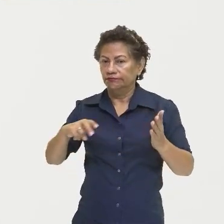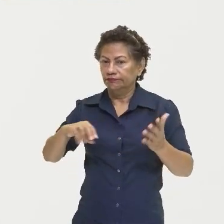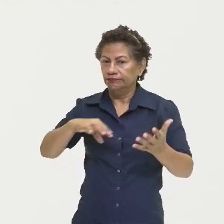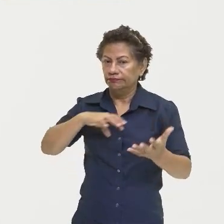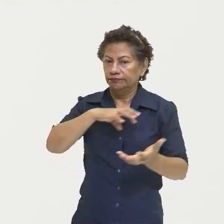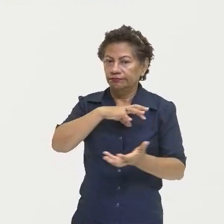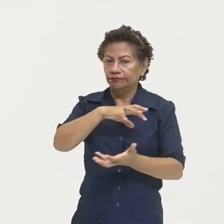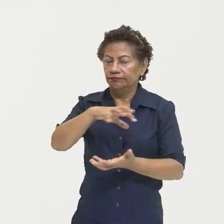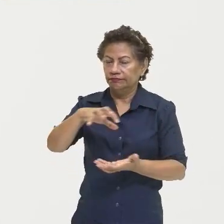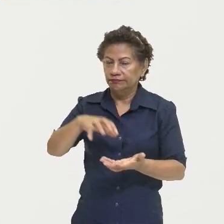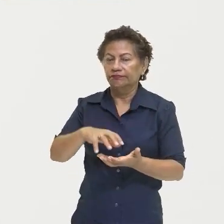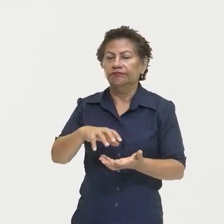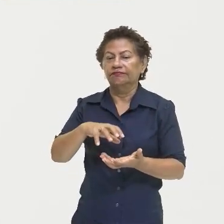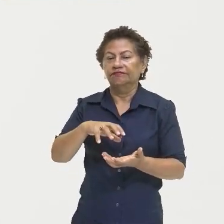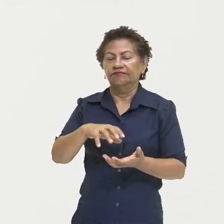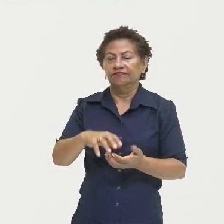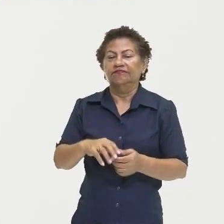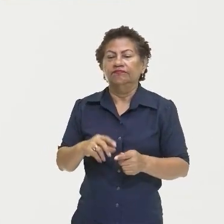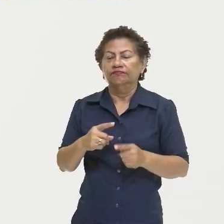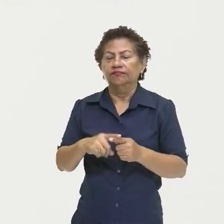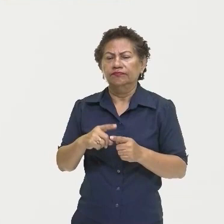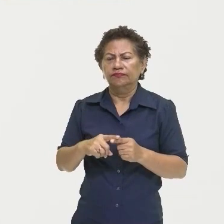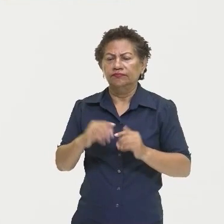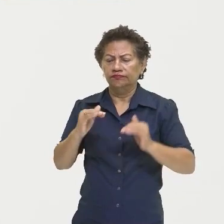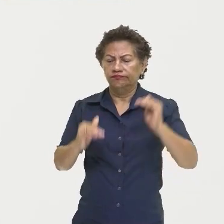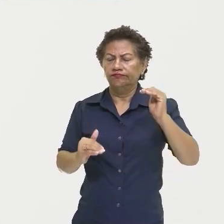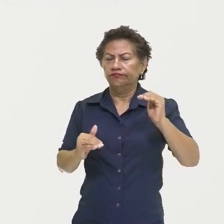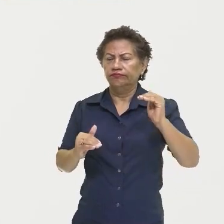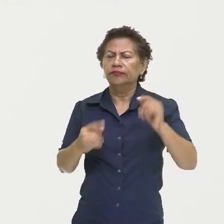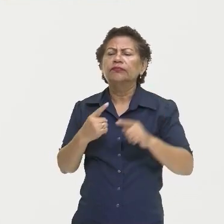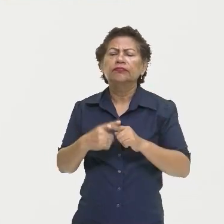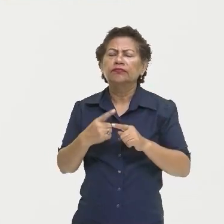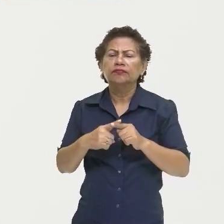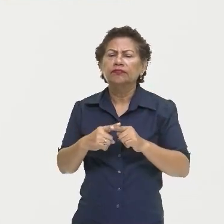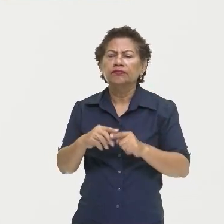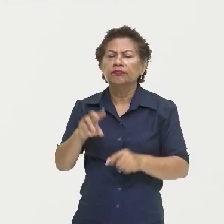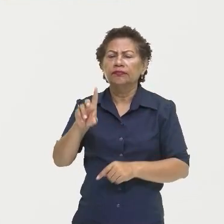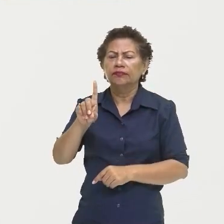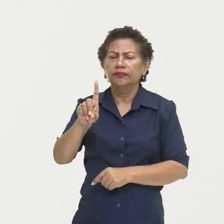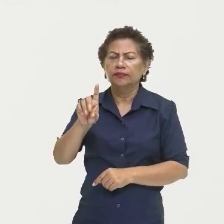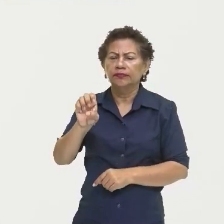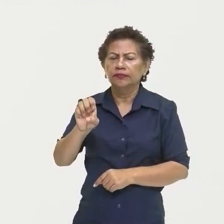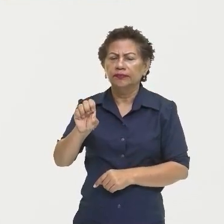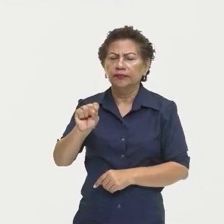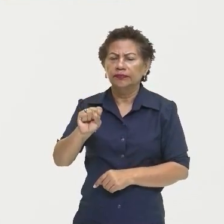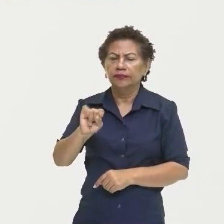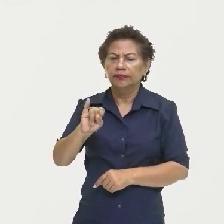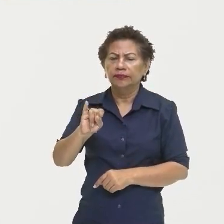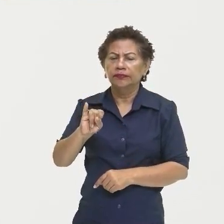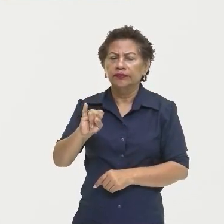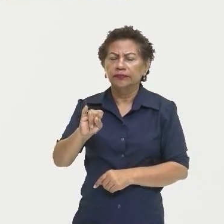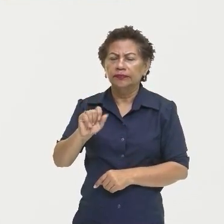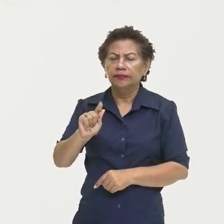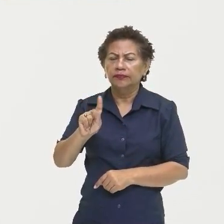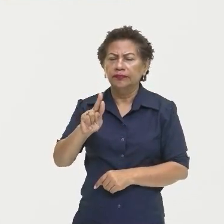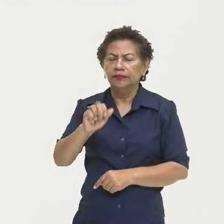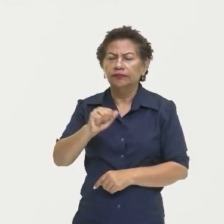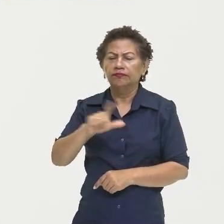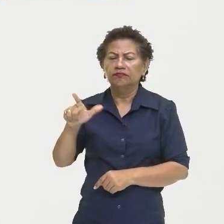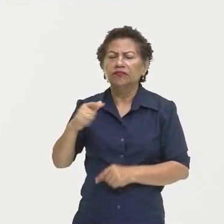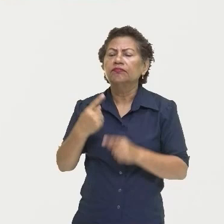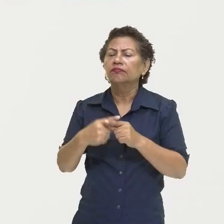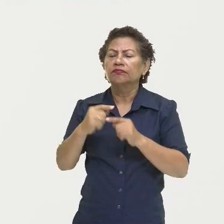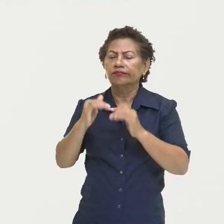né? Apesar dessa difusão desigual, né? Por que desigual, gente? A gente for parar para pensar, principalmente agora no período da pandemia,